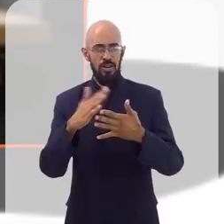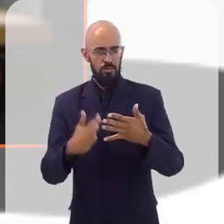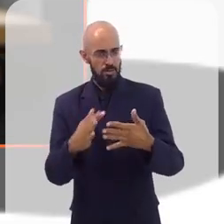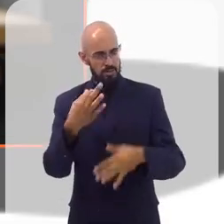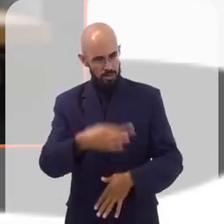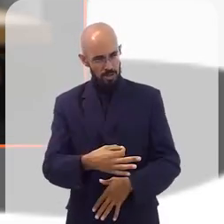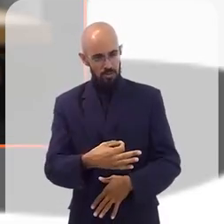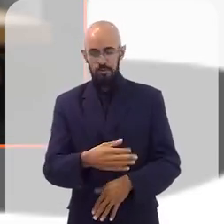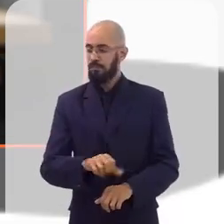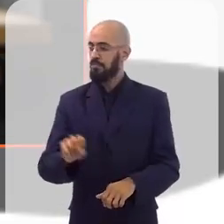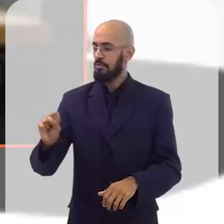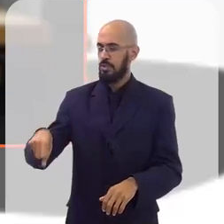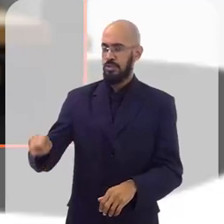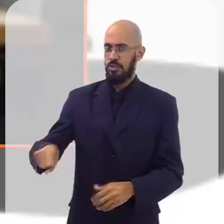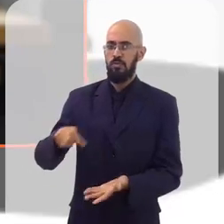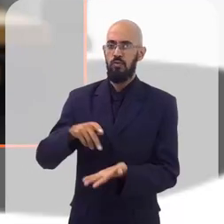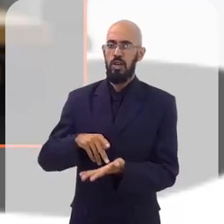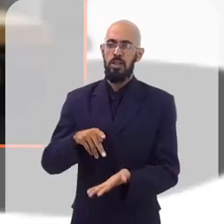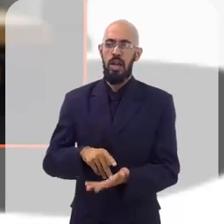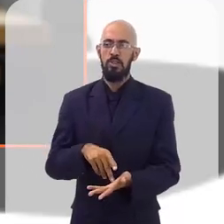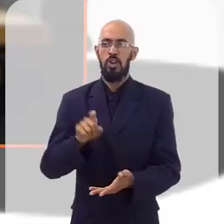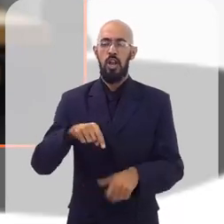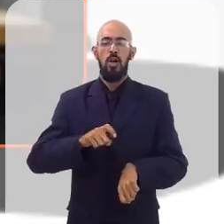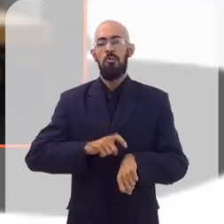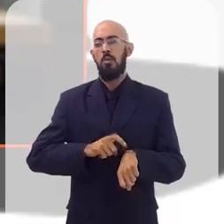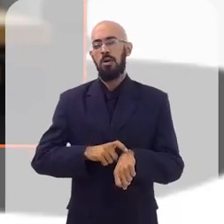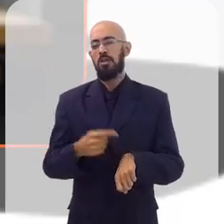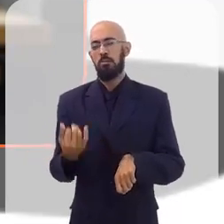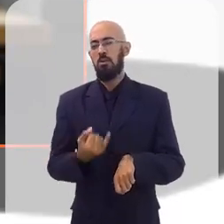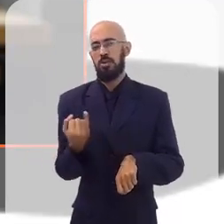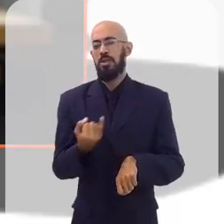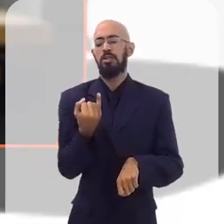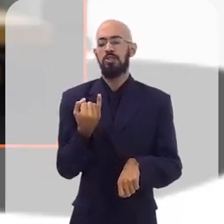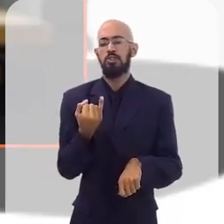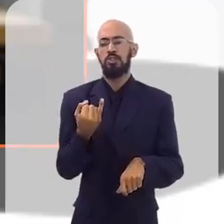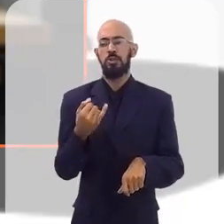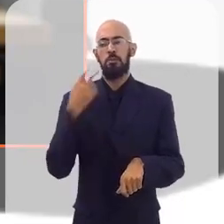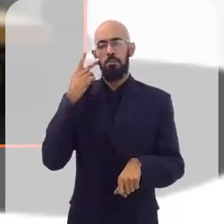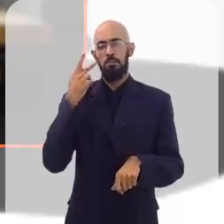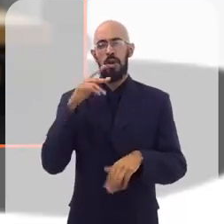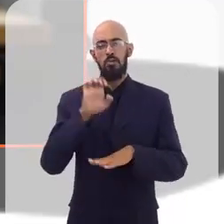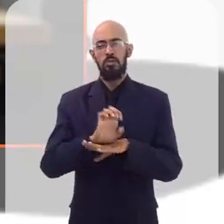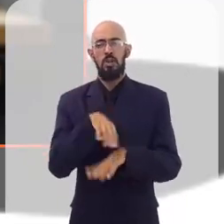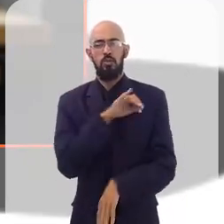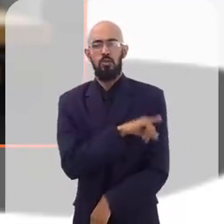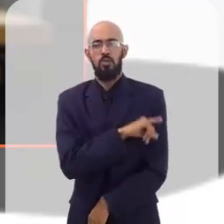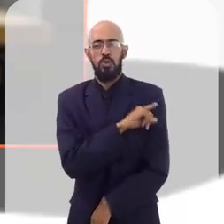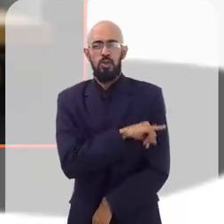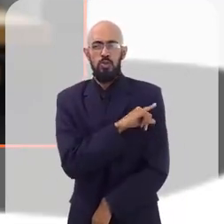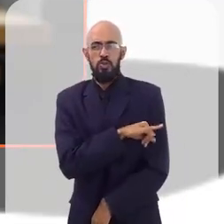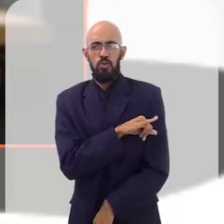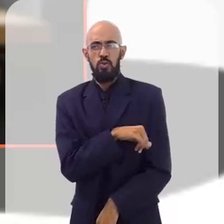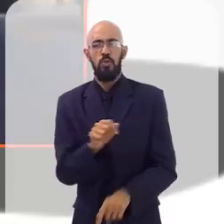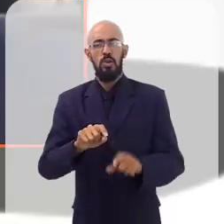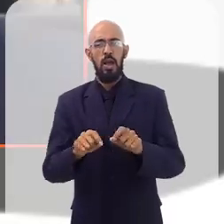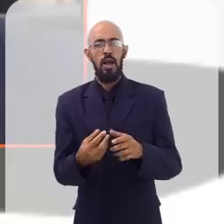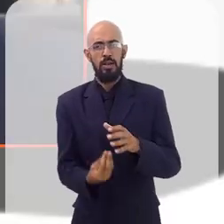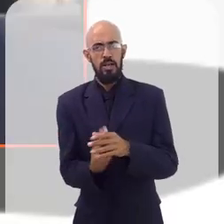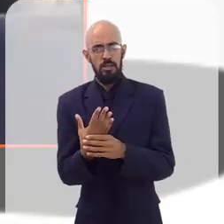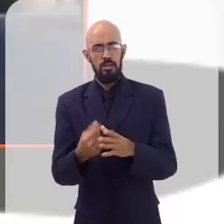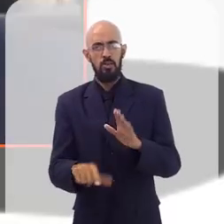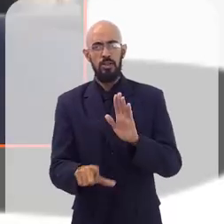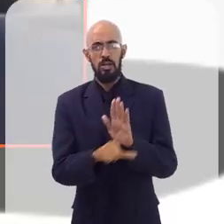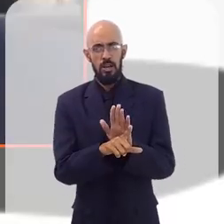não é que é tido como a segunda língua vamos dizer e agora o senhor vai estadualizar libras na verdade